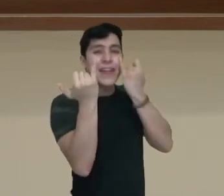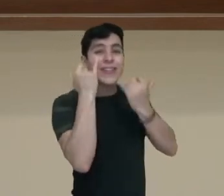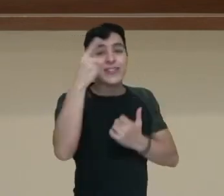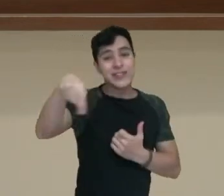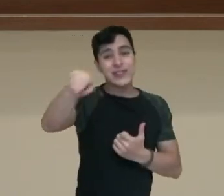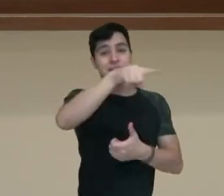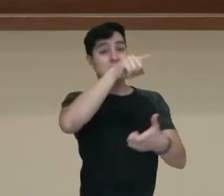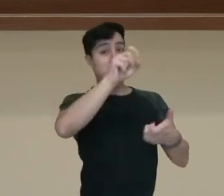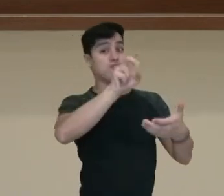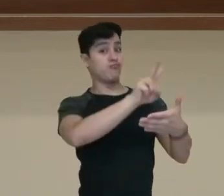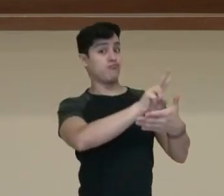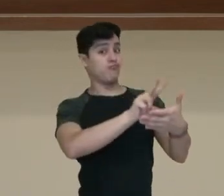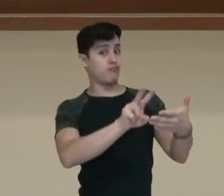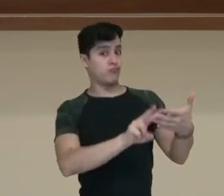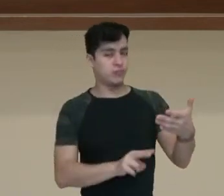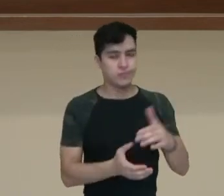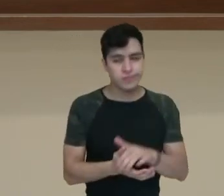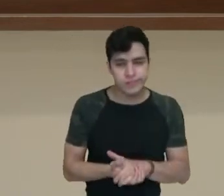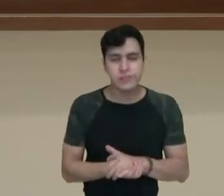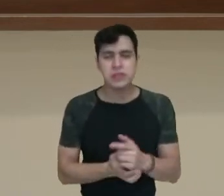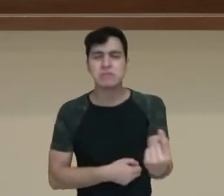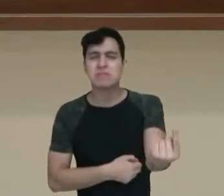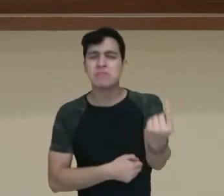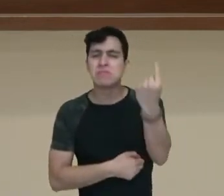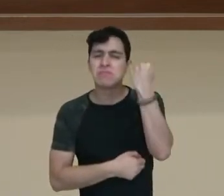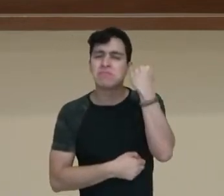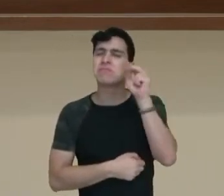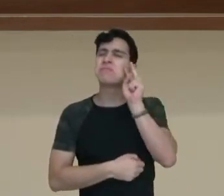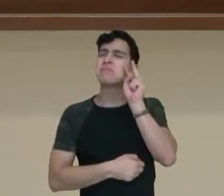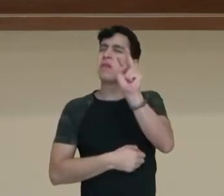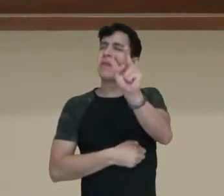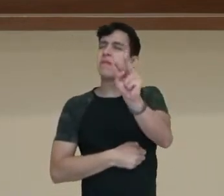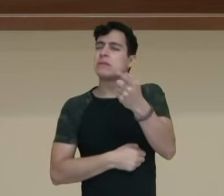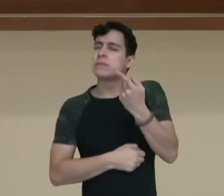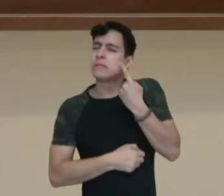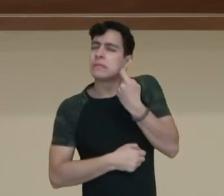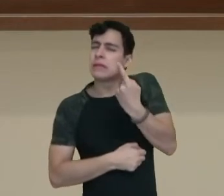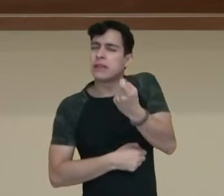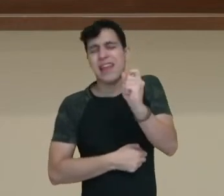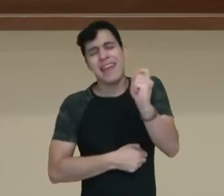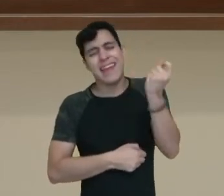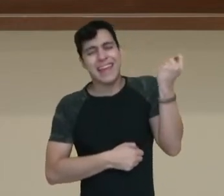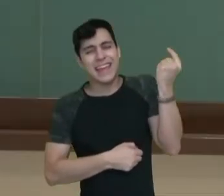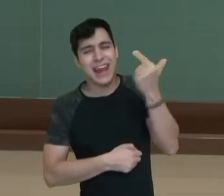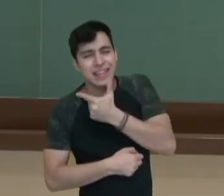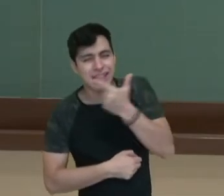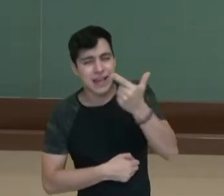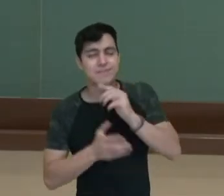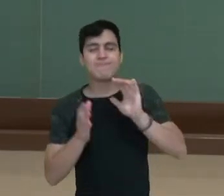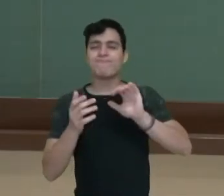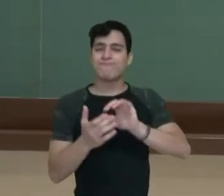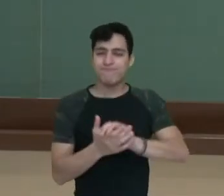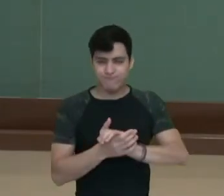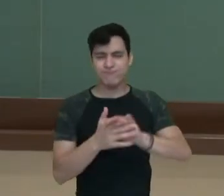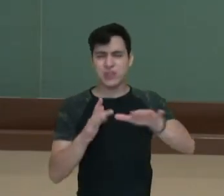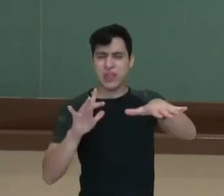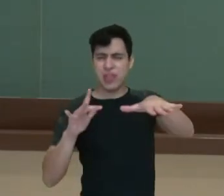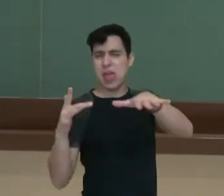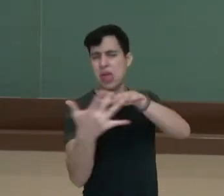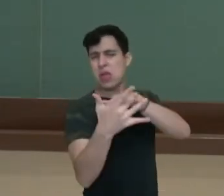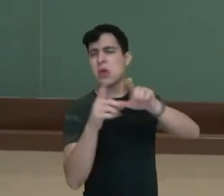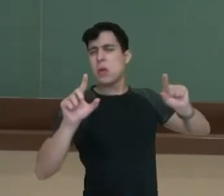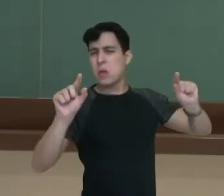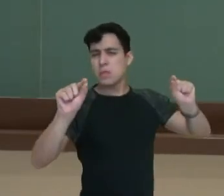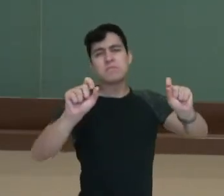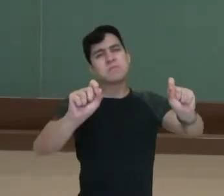Esses dias eu vi algo muito interessante, foi engraçado, na verdade, numa rede social. Era